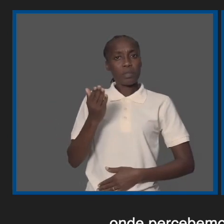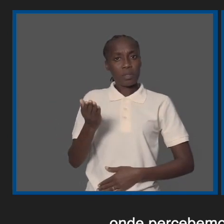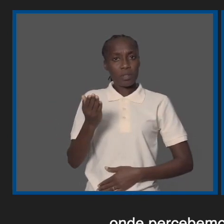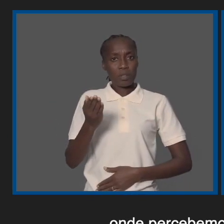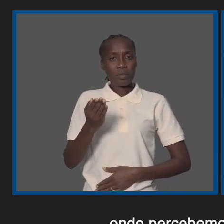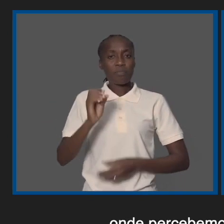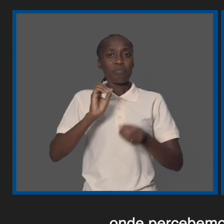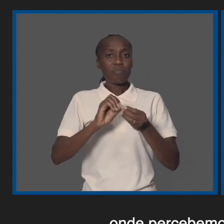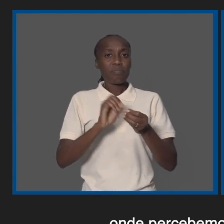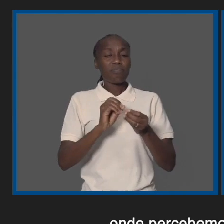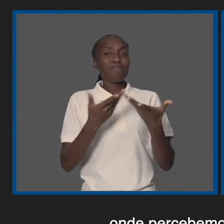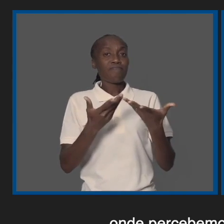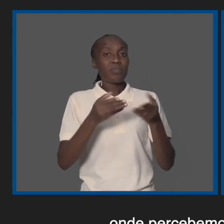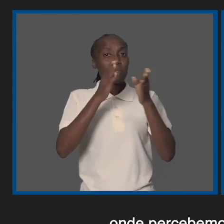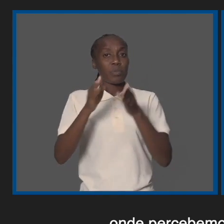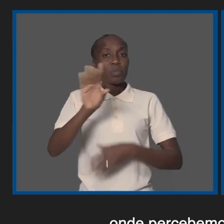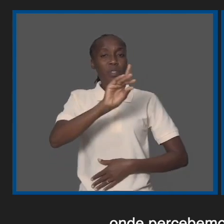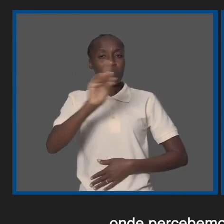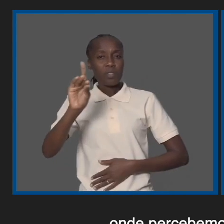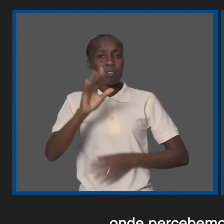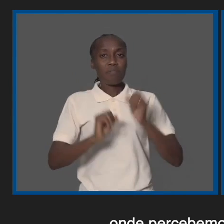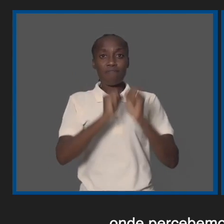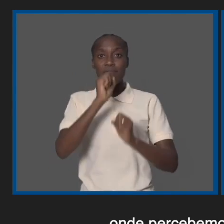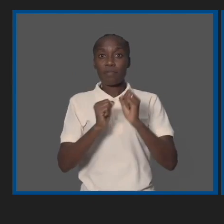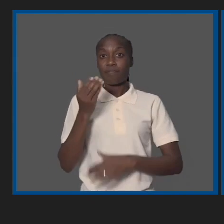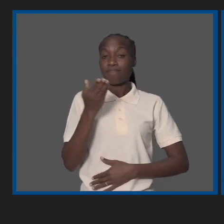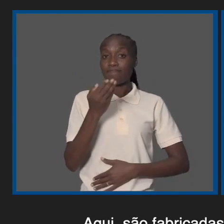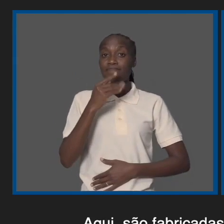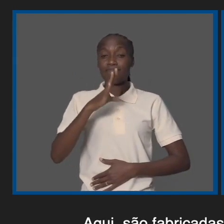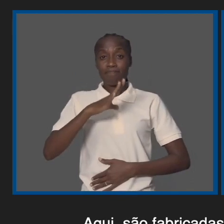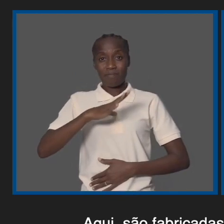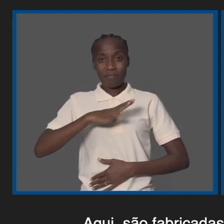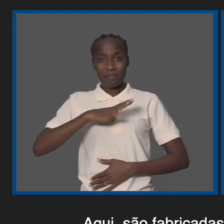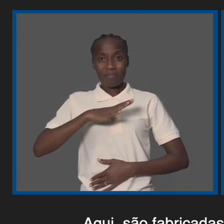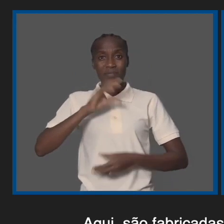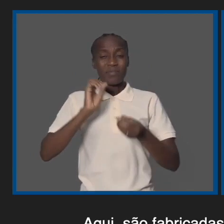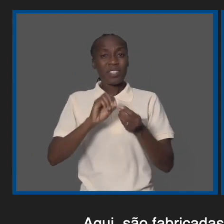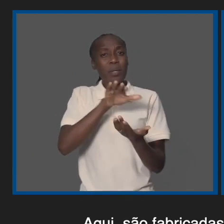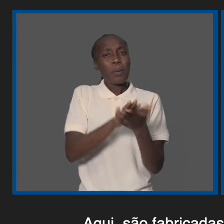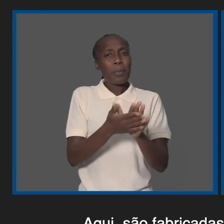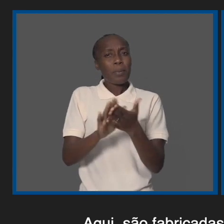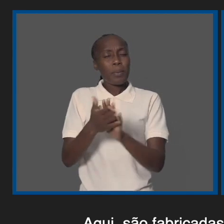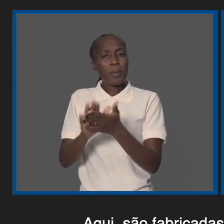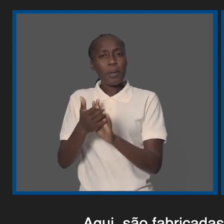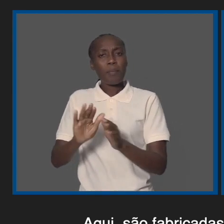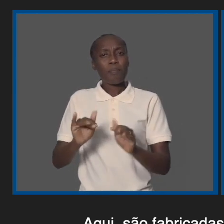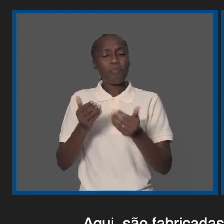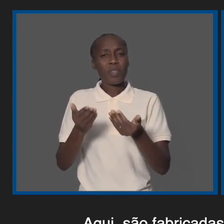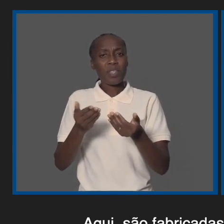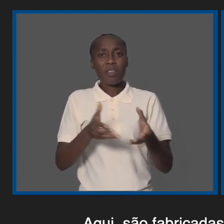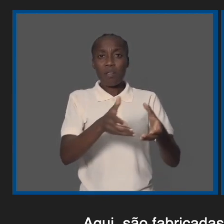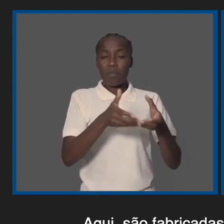este departamento da reabilitação de pessoas com deficiência, onde aqui é fabricado e também